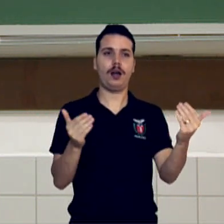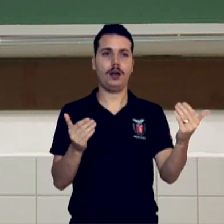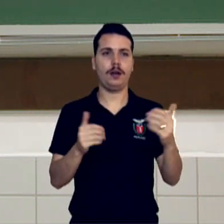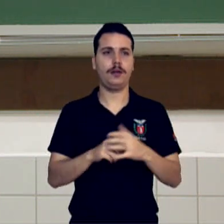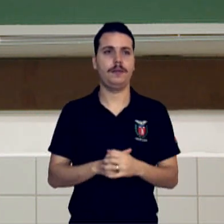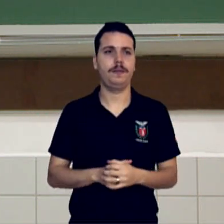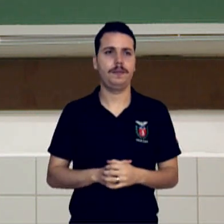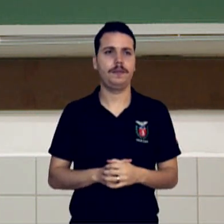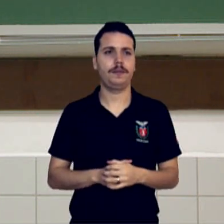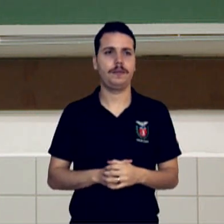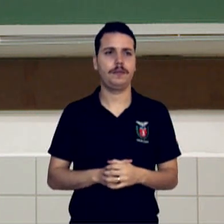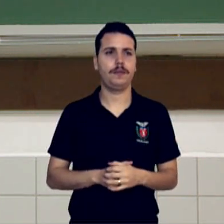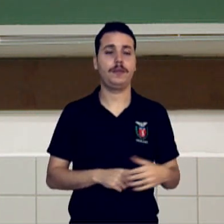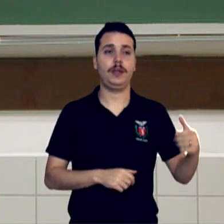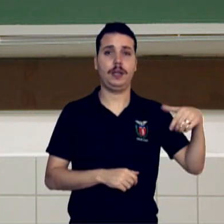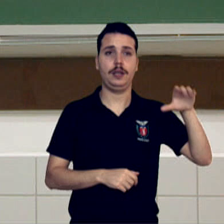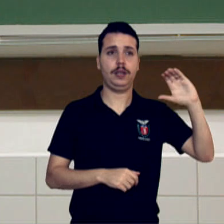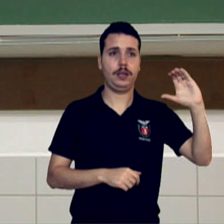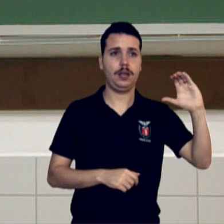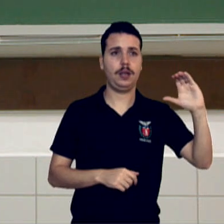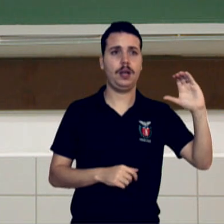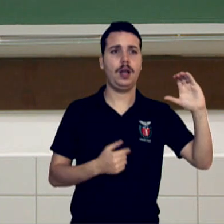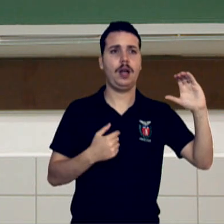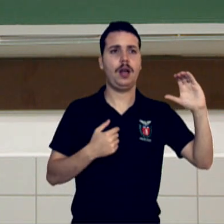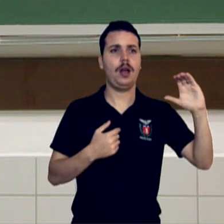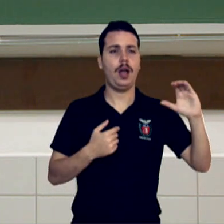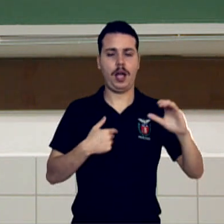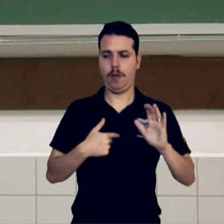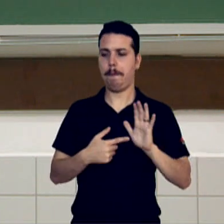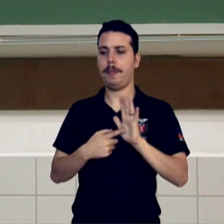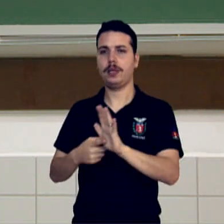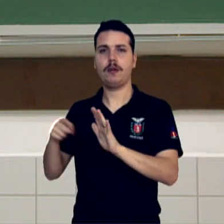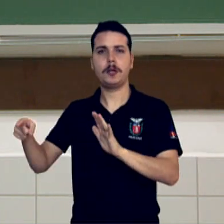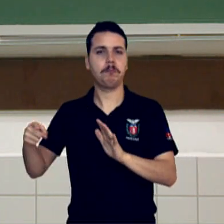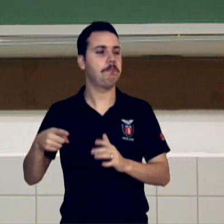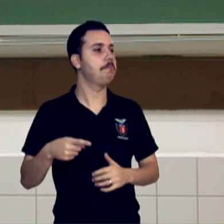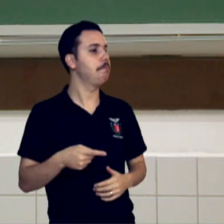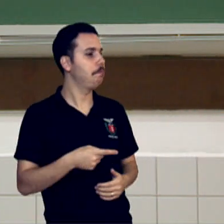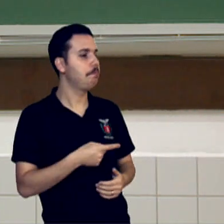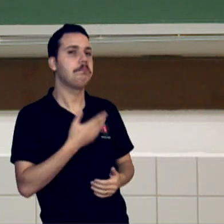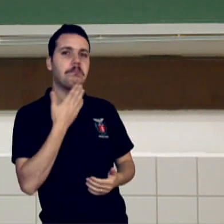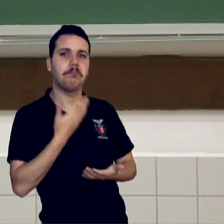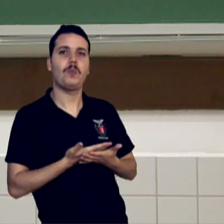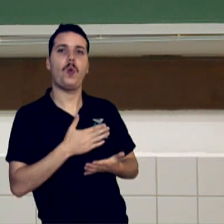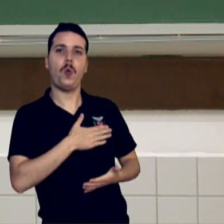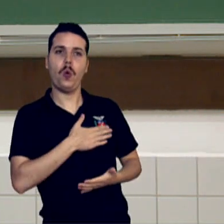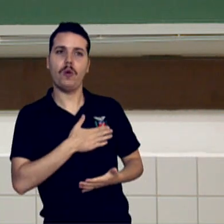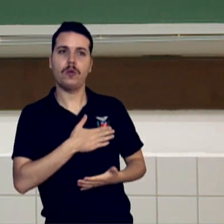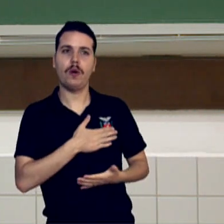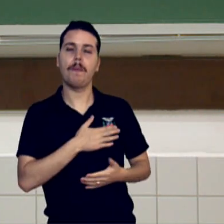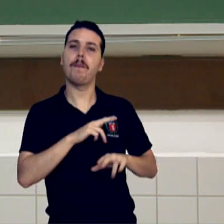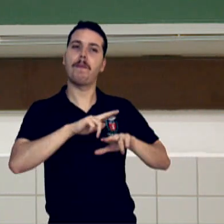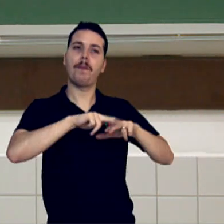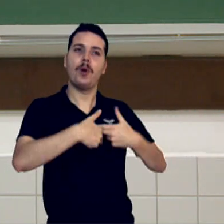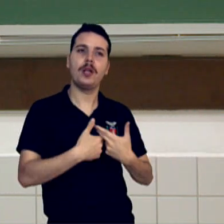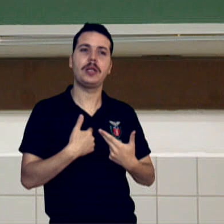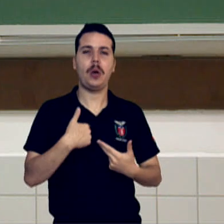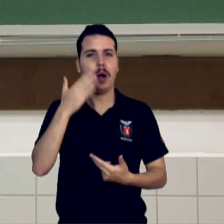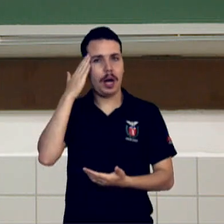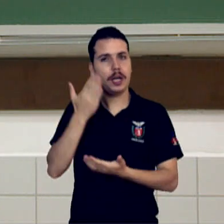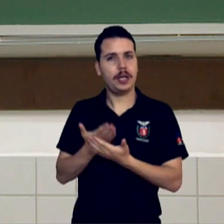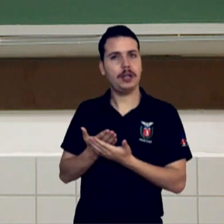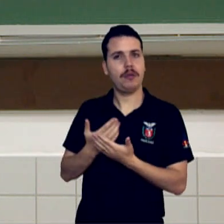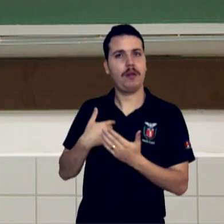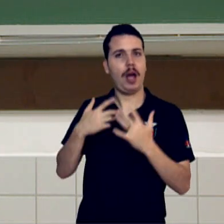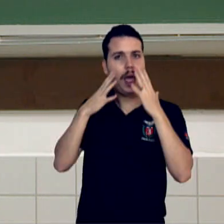Portanto, logo, conclusão. Então, oração coordenada, conclusiva. Na letra B,